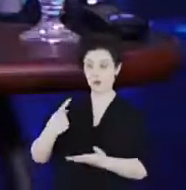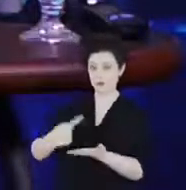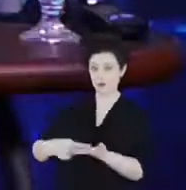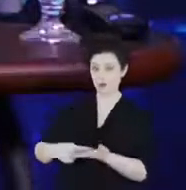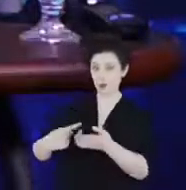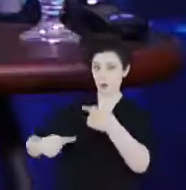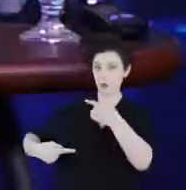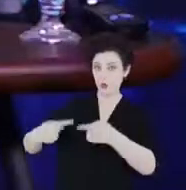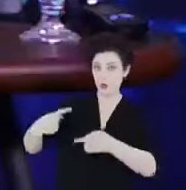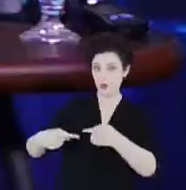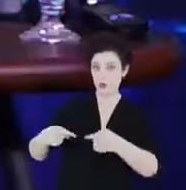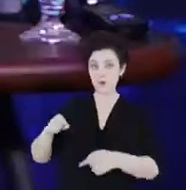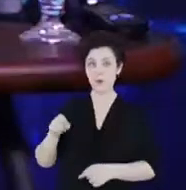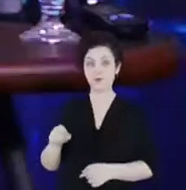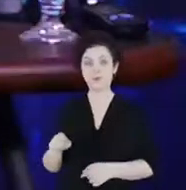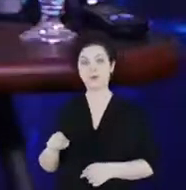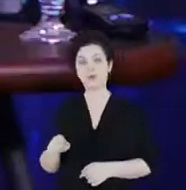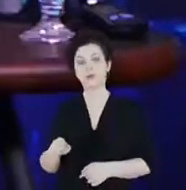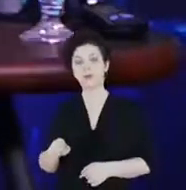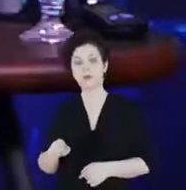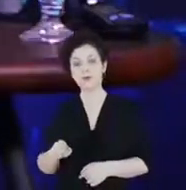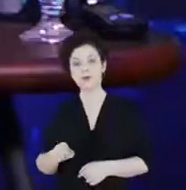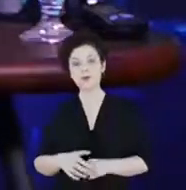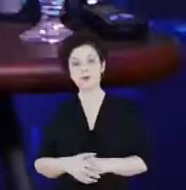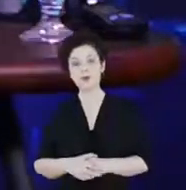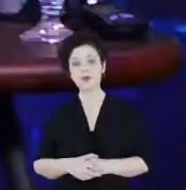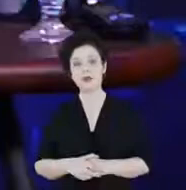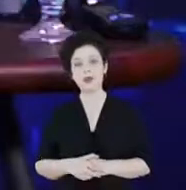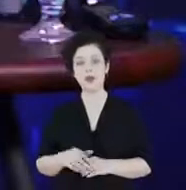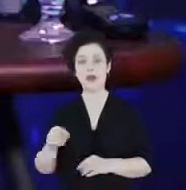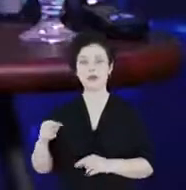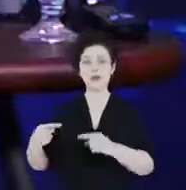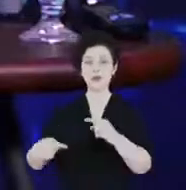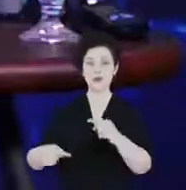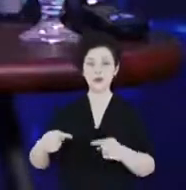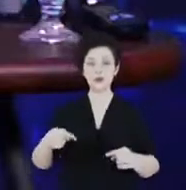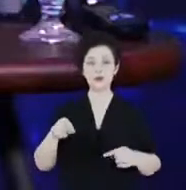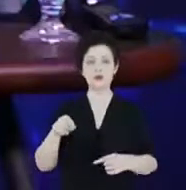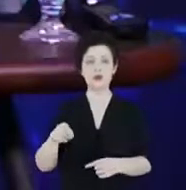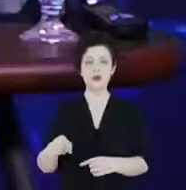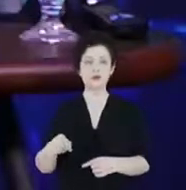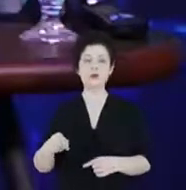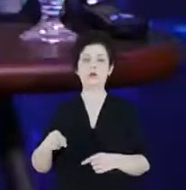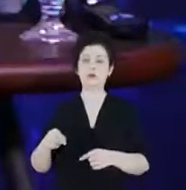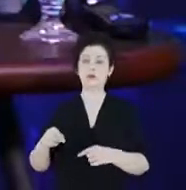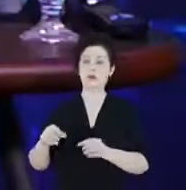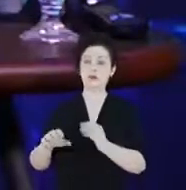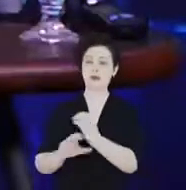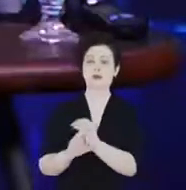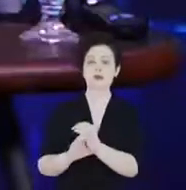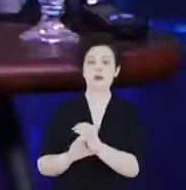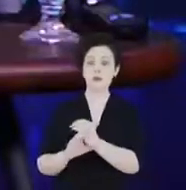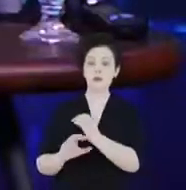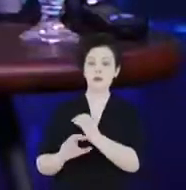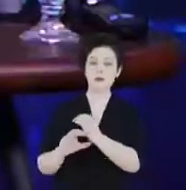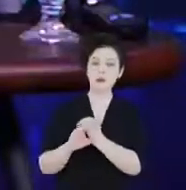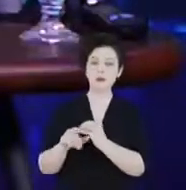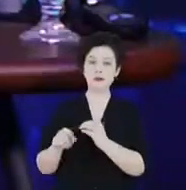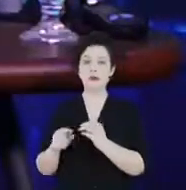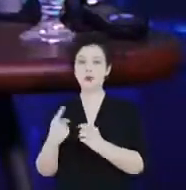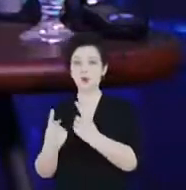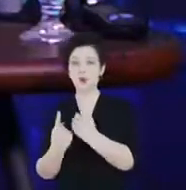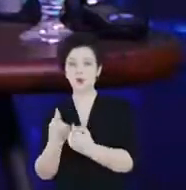discussões e até foi fator, né, essa discussão foi fator de travar as discussões, a diferença entre os